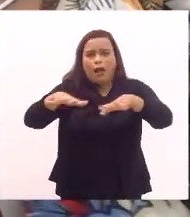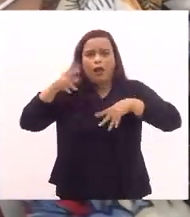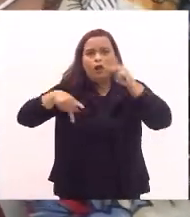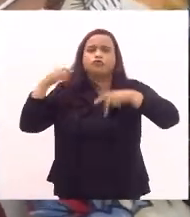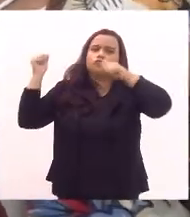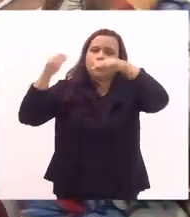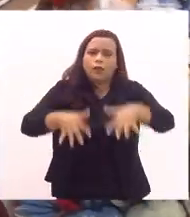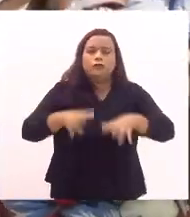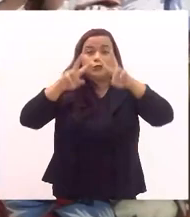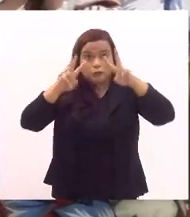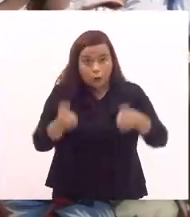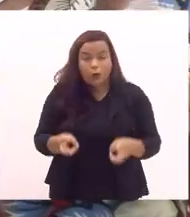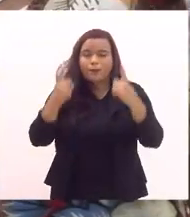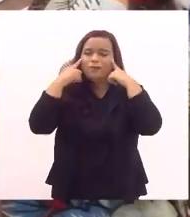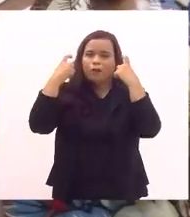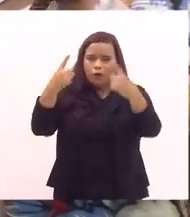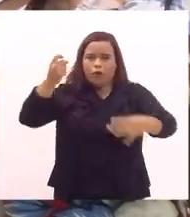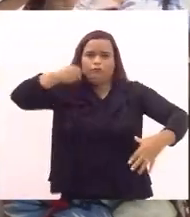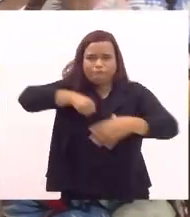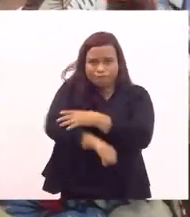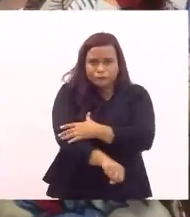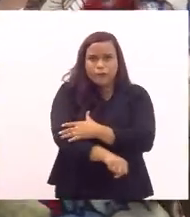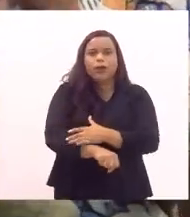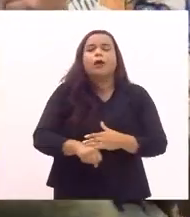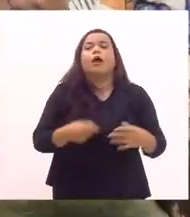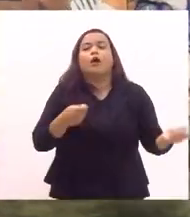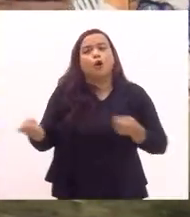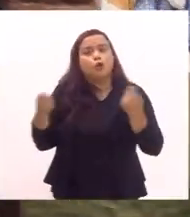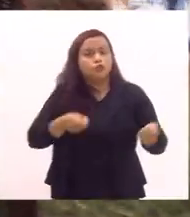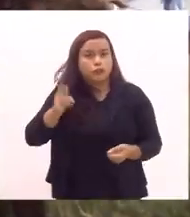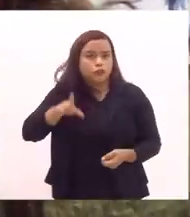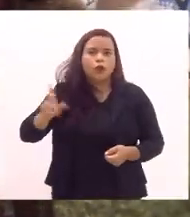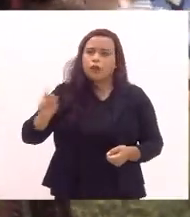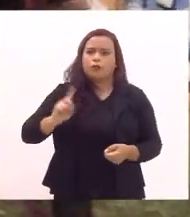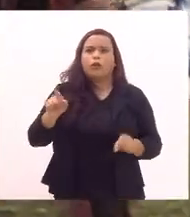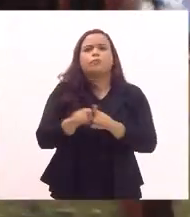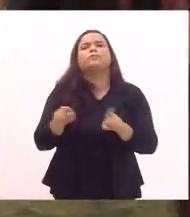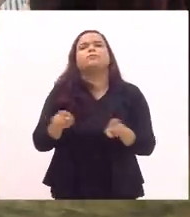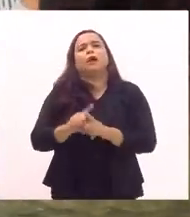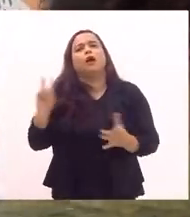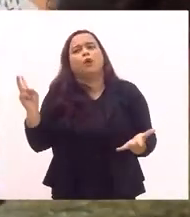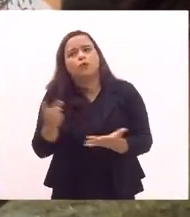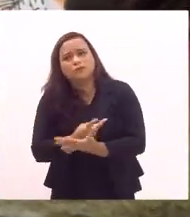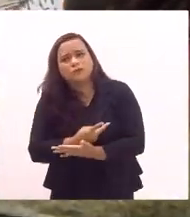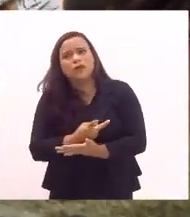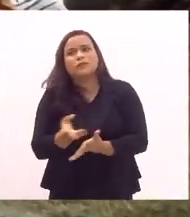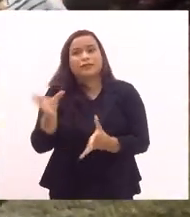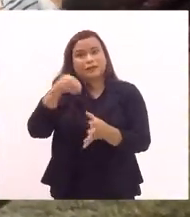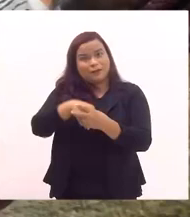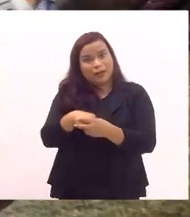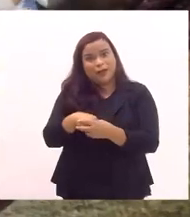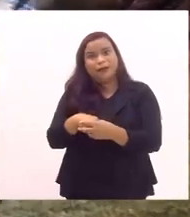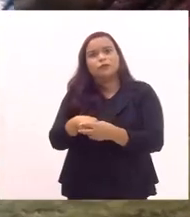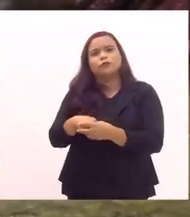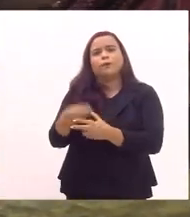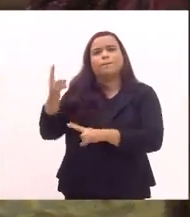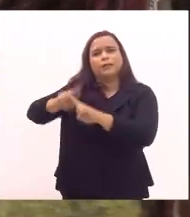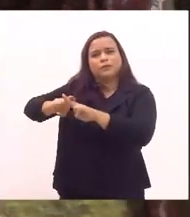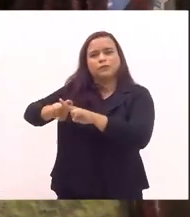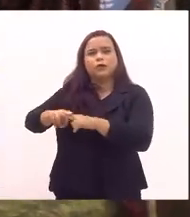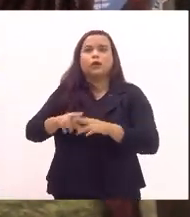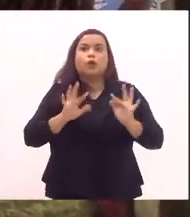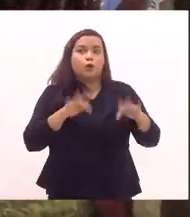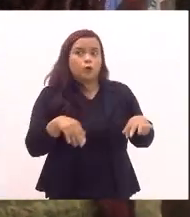sobre violência obstétrica não só no cotidiano mas também violência obstétrica de um sistema prisional para